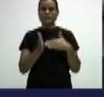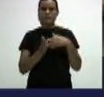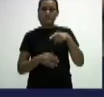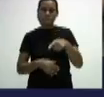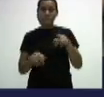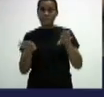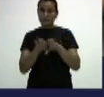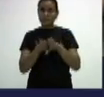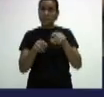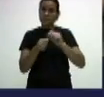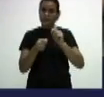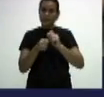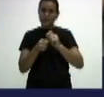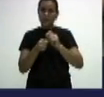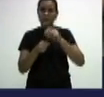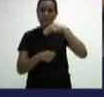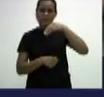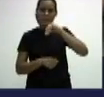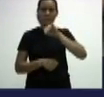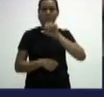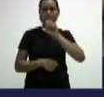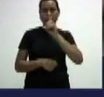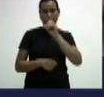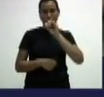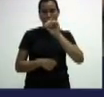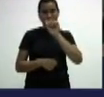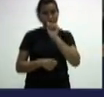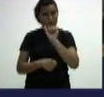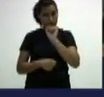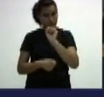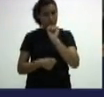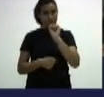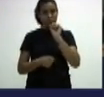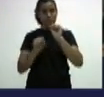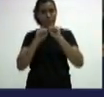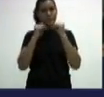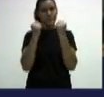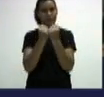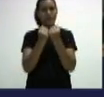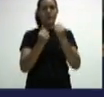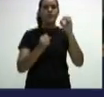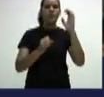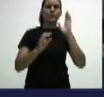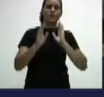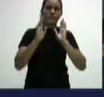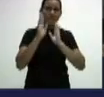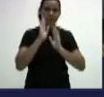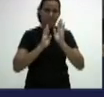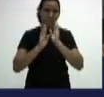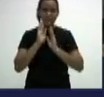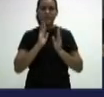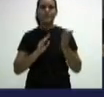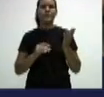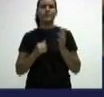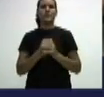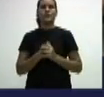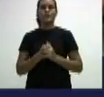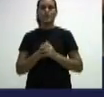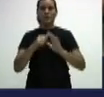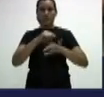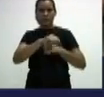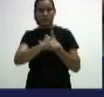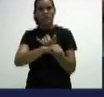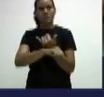também fazer as mídias sociais, né? Aprender Facebook, mexer em blog, jogar vídeo na internet, que é o meio automático